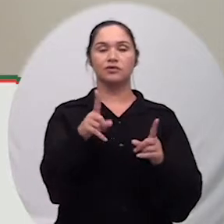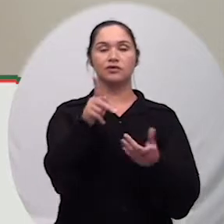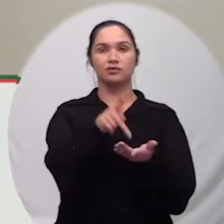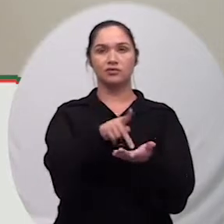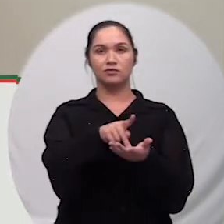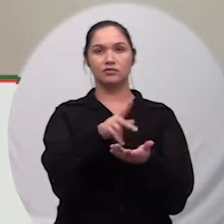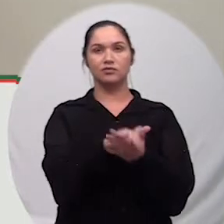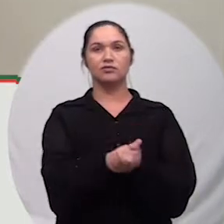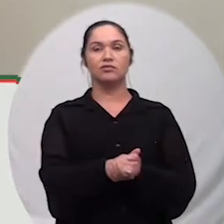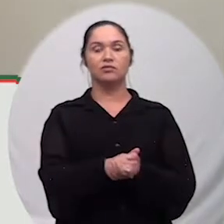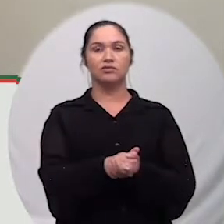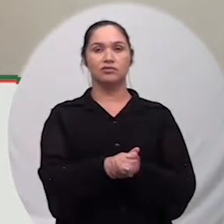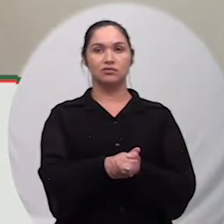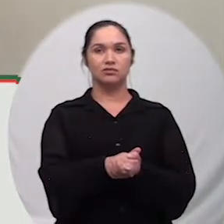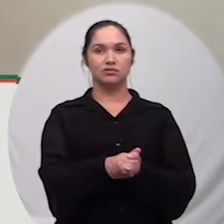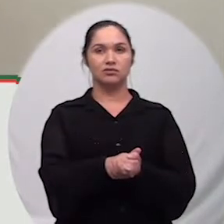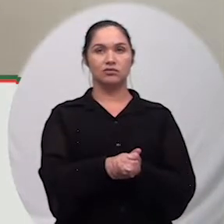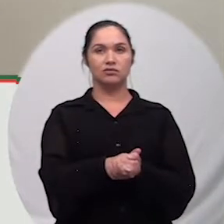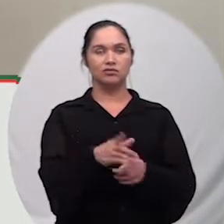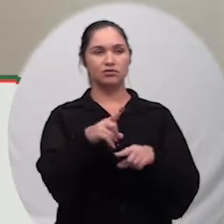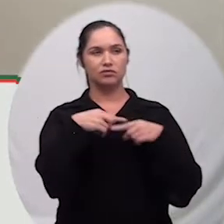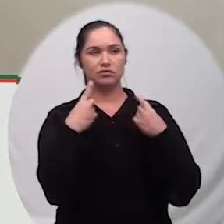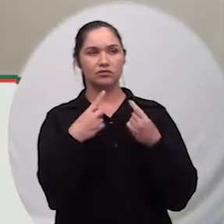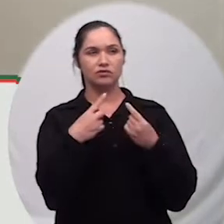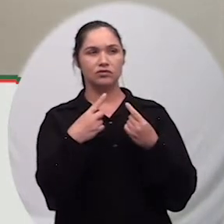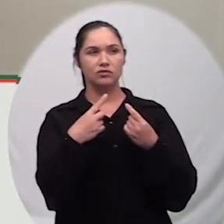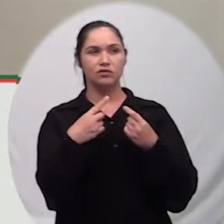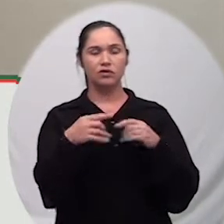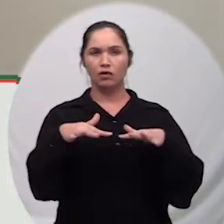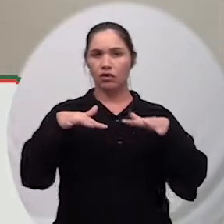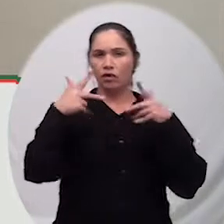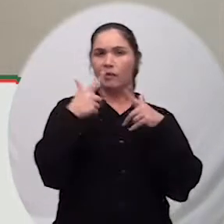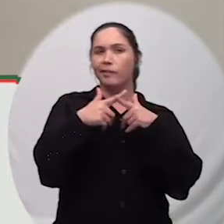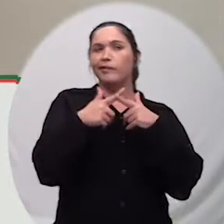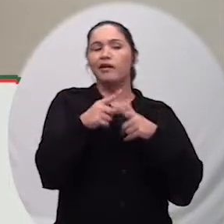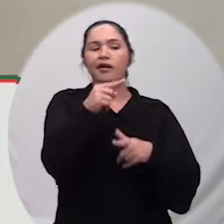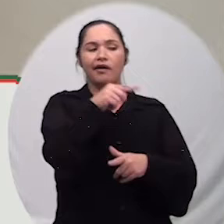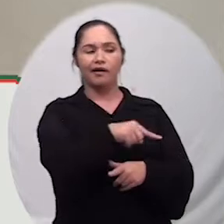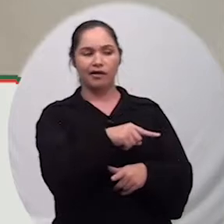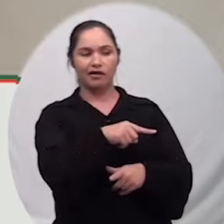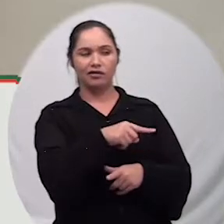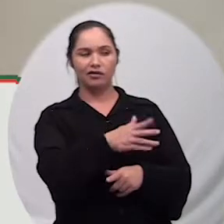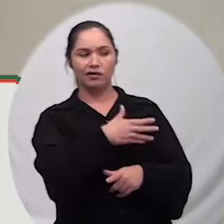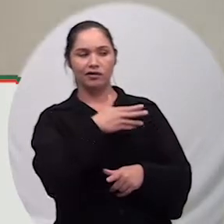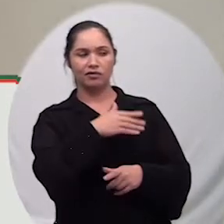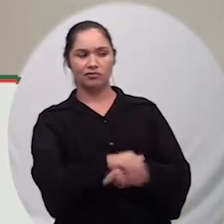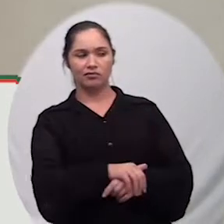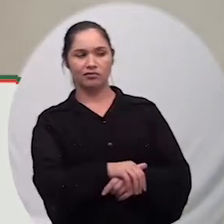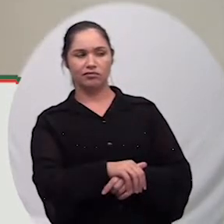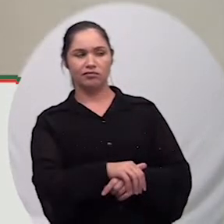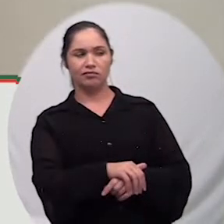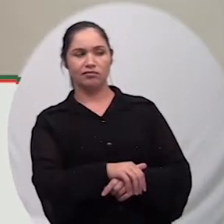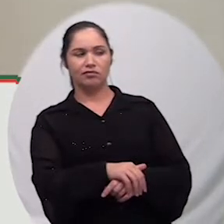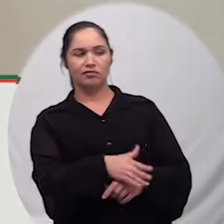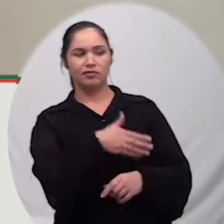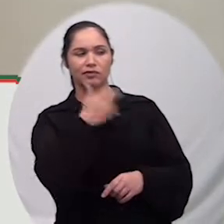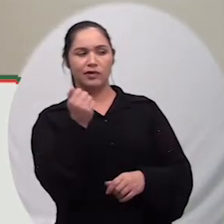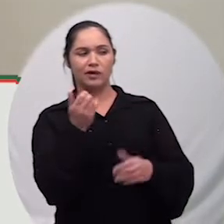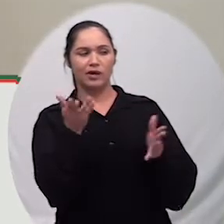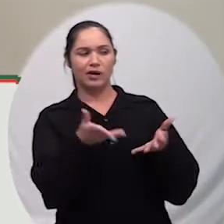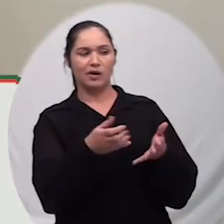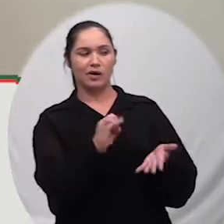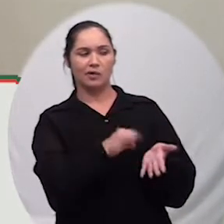realmente chama atenção por que dos privilégios dos cartórios, né? Por que os cartórios têm esse